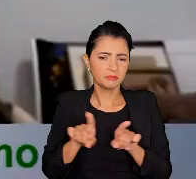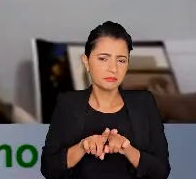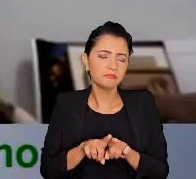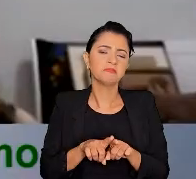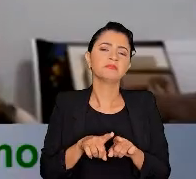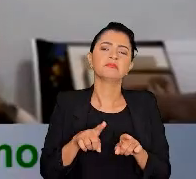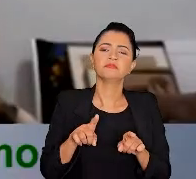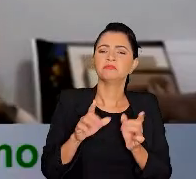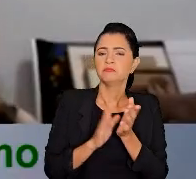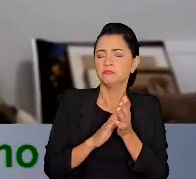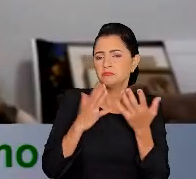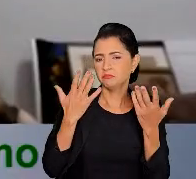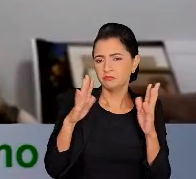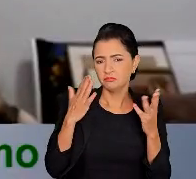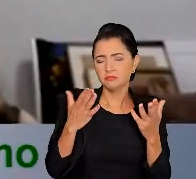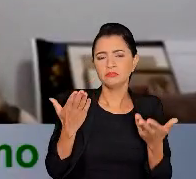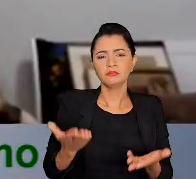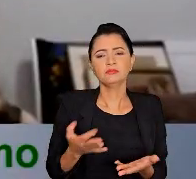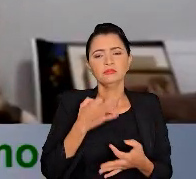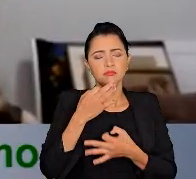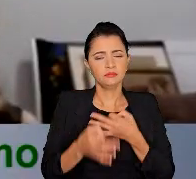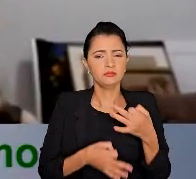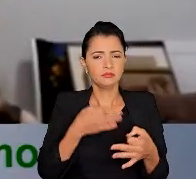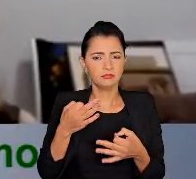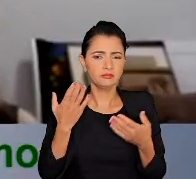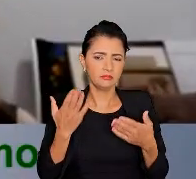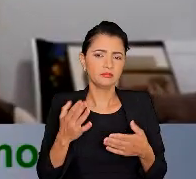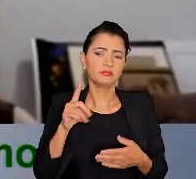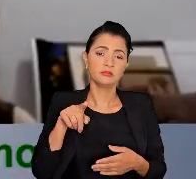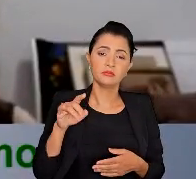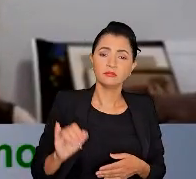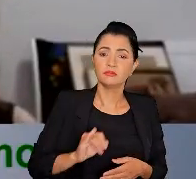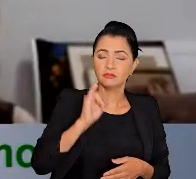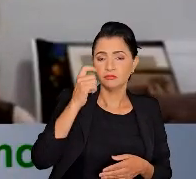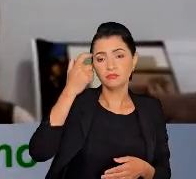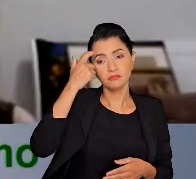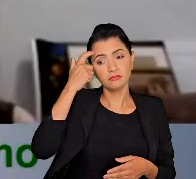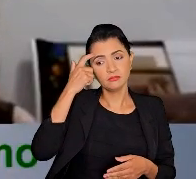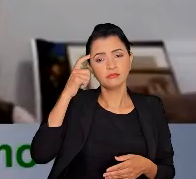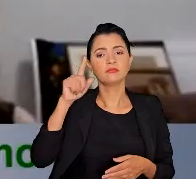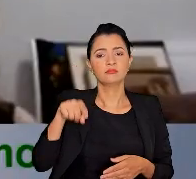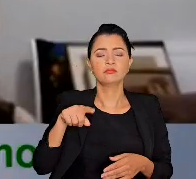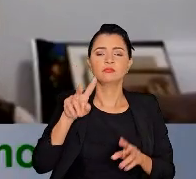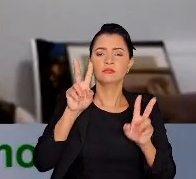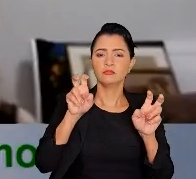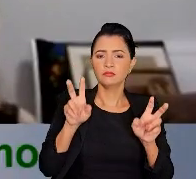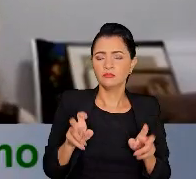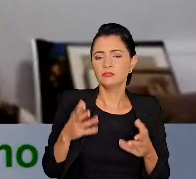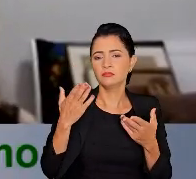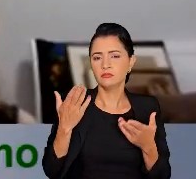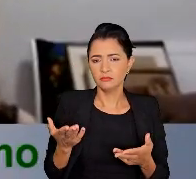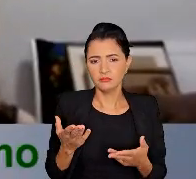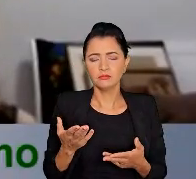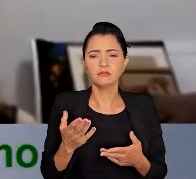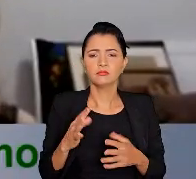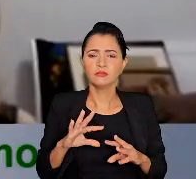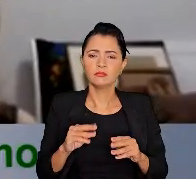também comentando que é importante a reflexão sobre o tema, parabenizando a todos